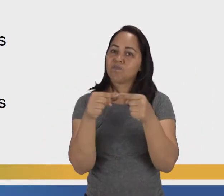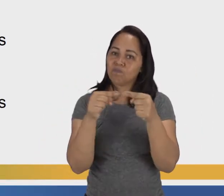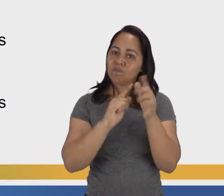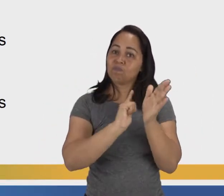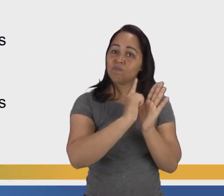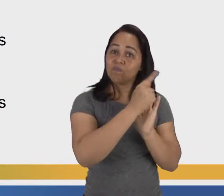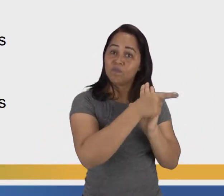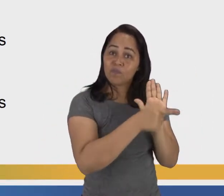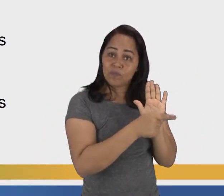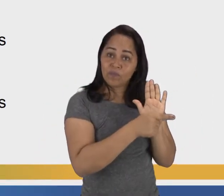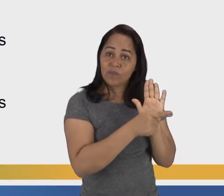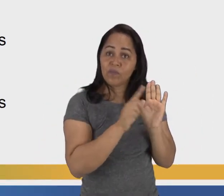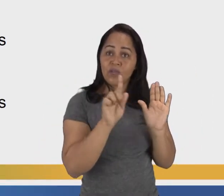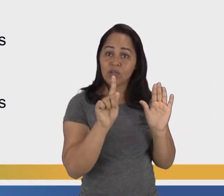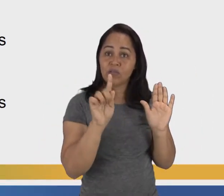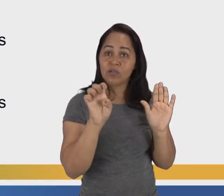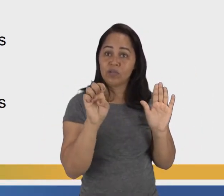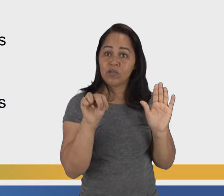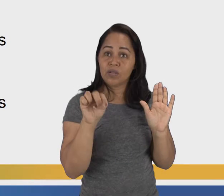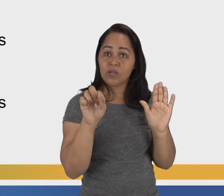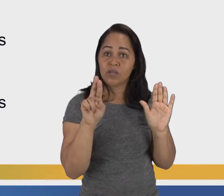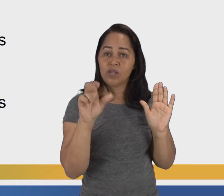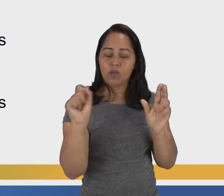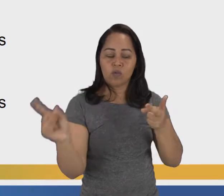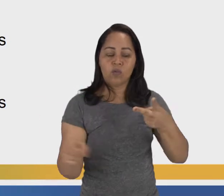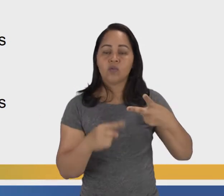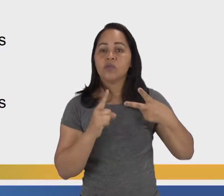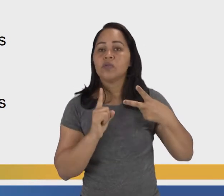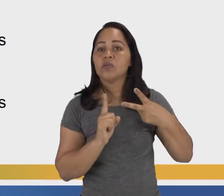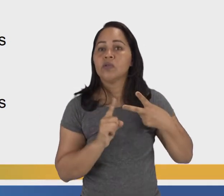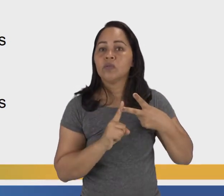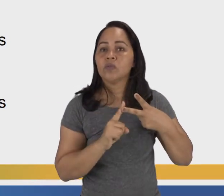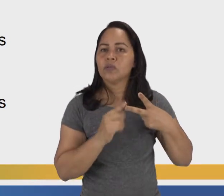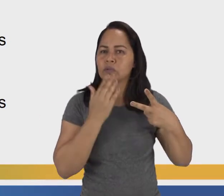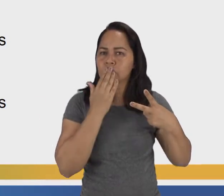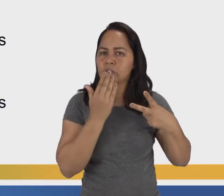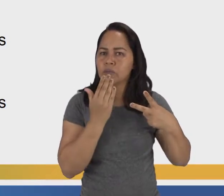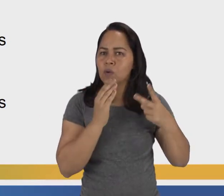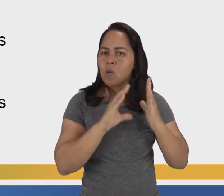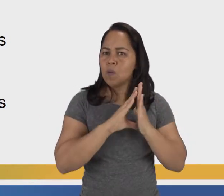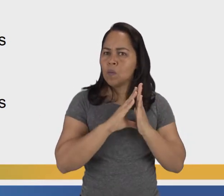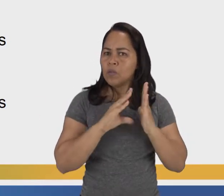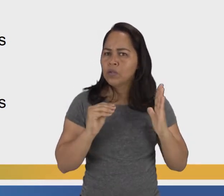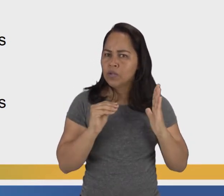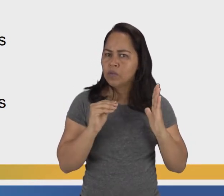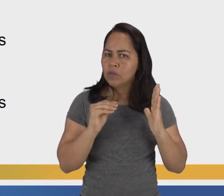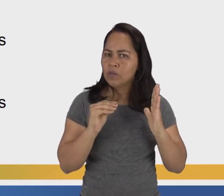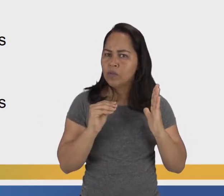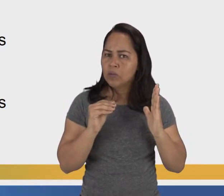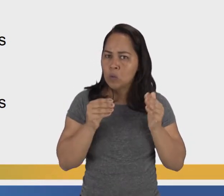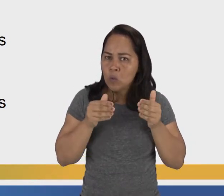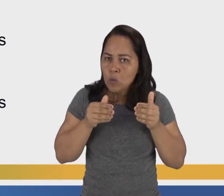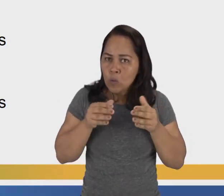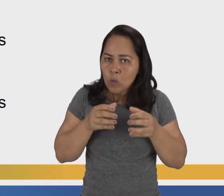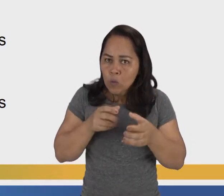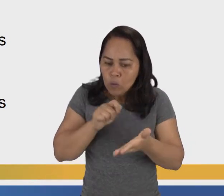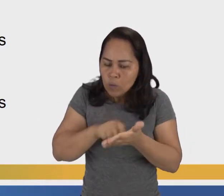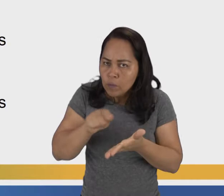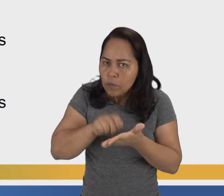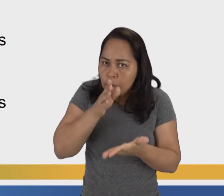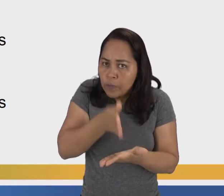gêneros. Segunda, esses tipos ou modelos não são totalmente fixos, mas possuem